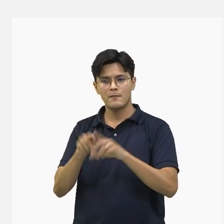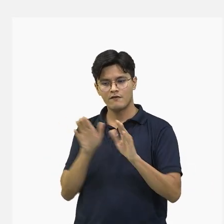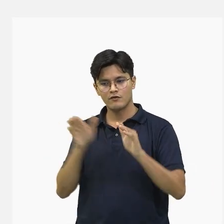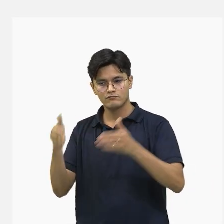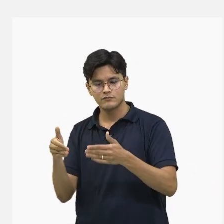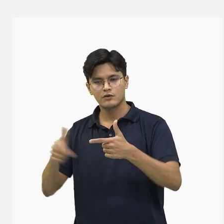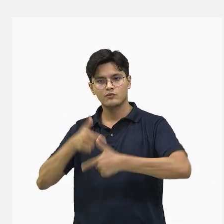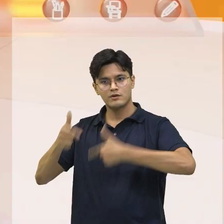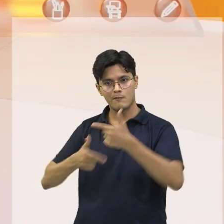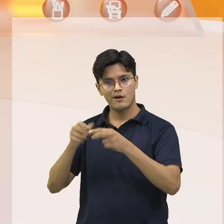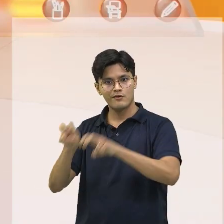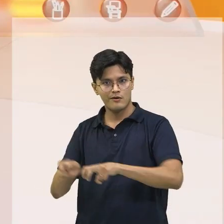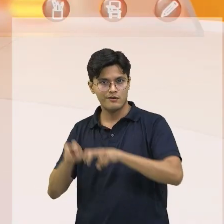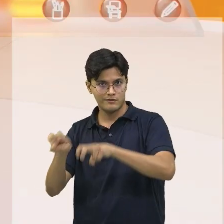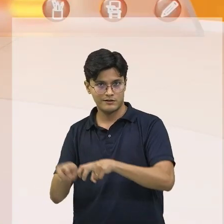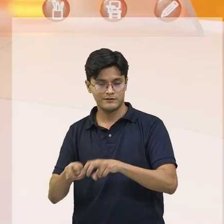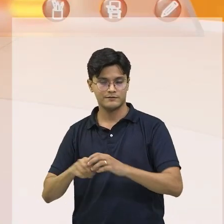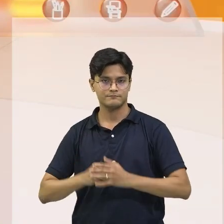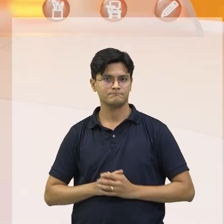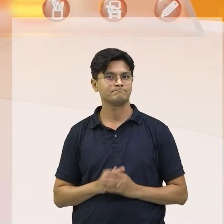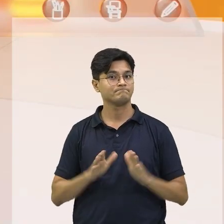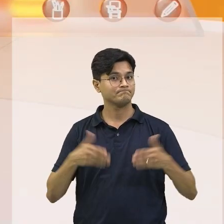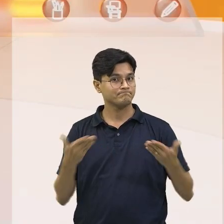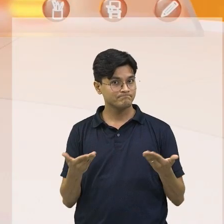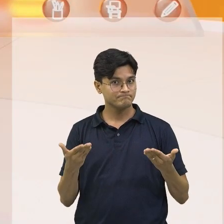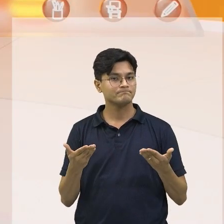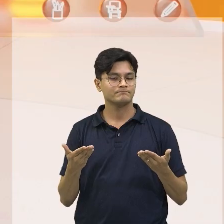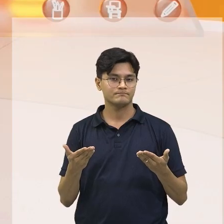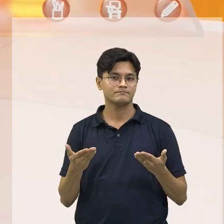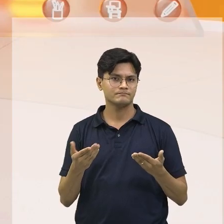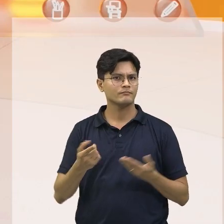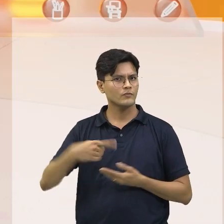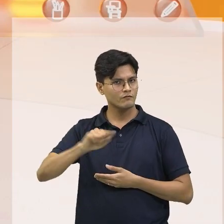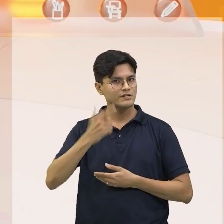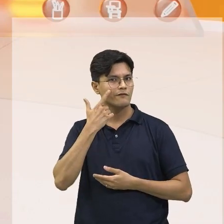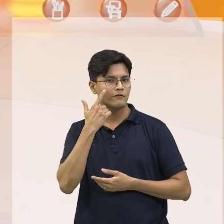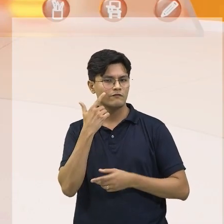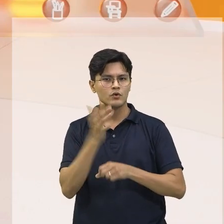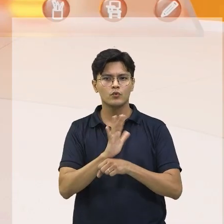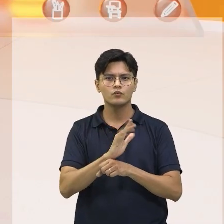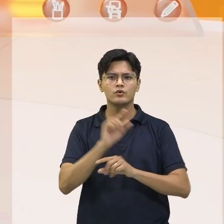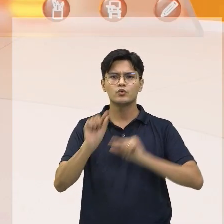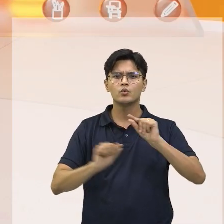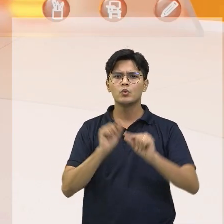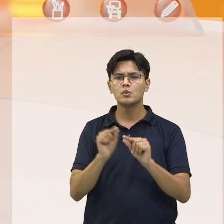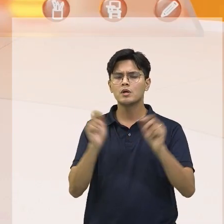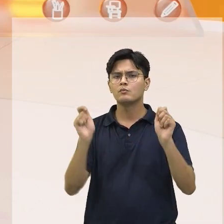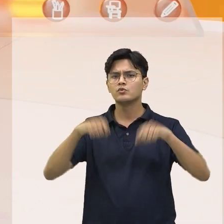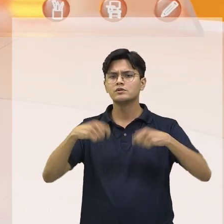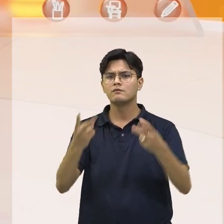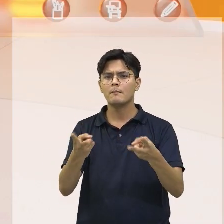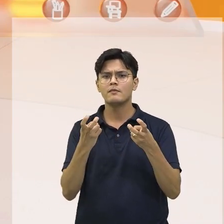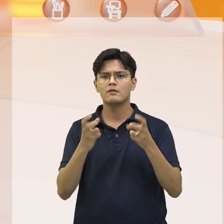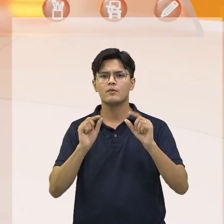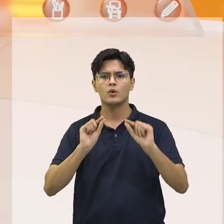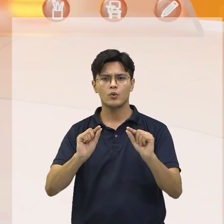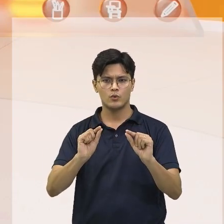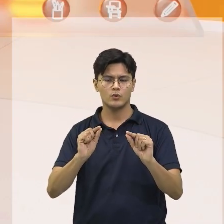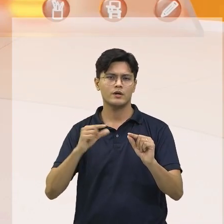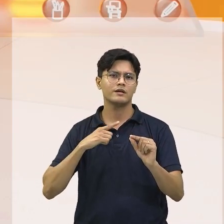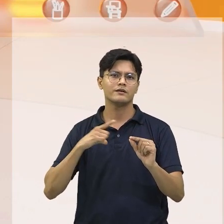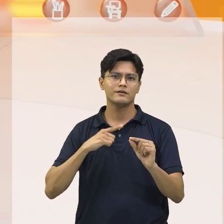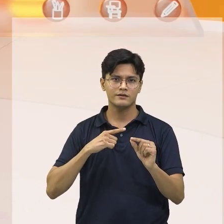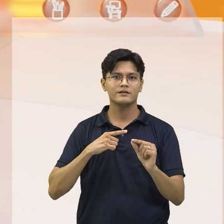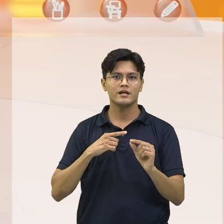da população urbana. Maravilha, então nesse pequeno vídeo nós podemos perceber justamente essas